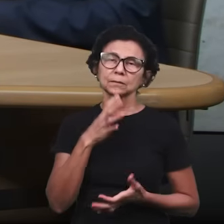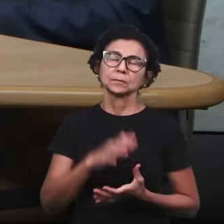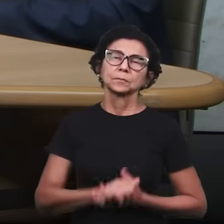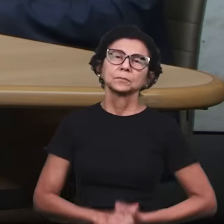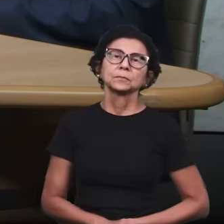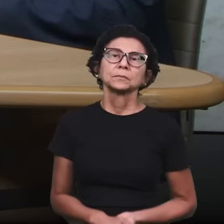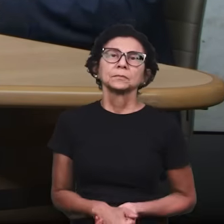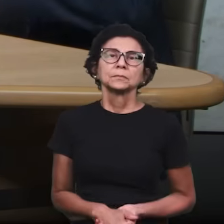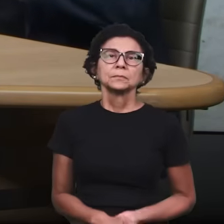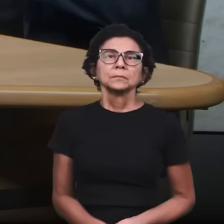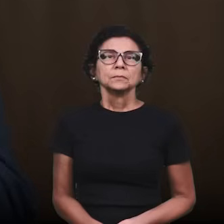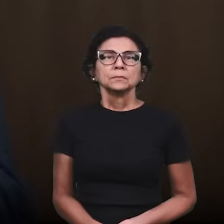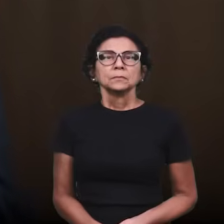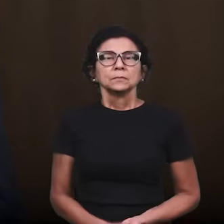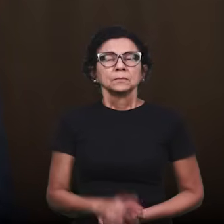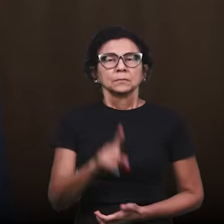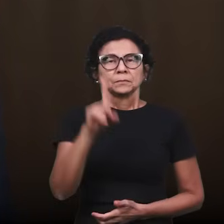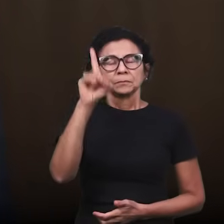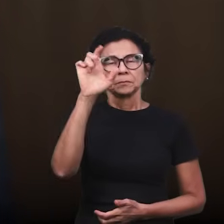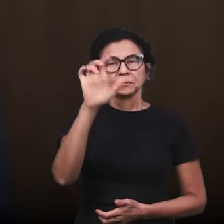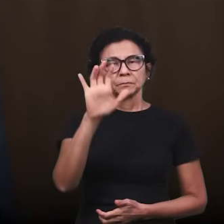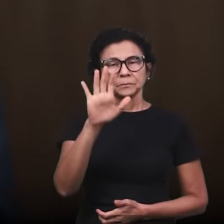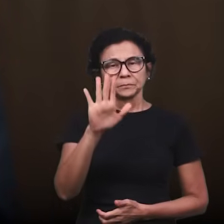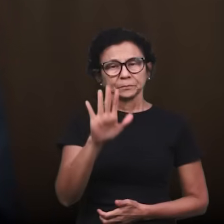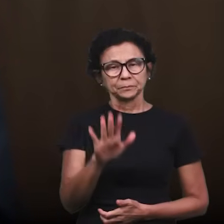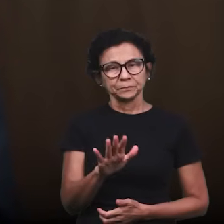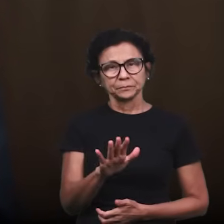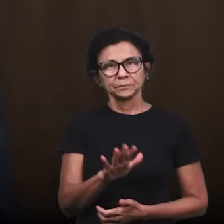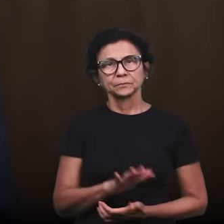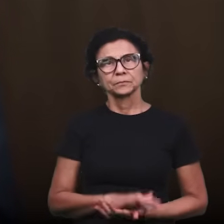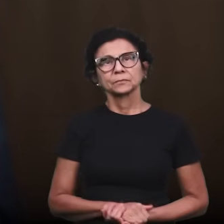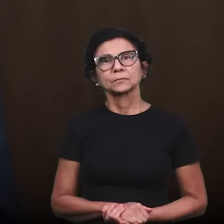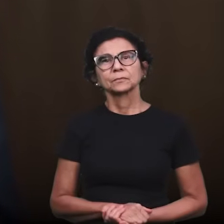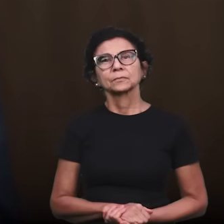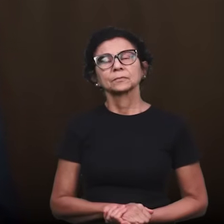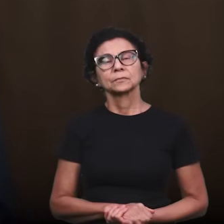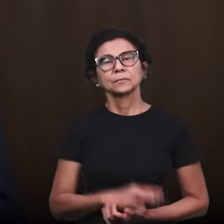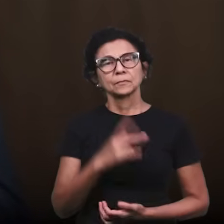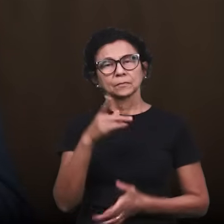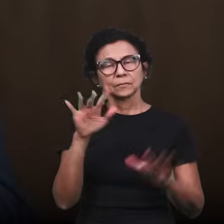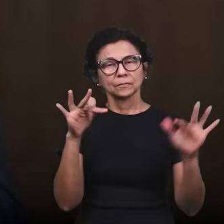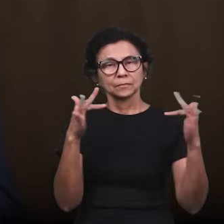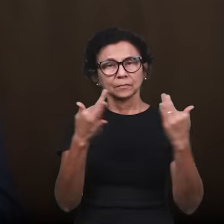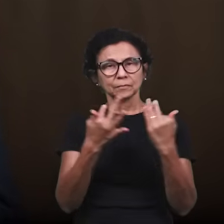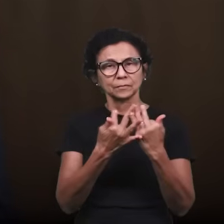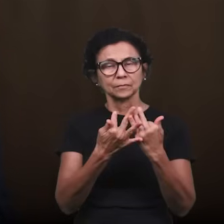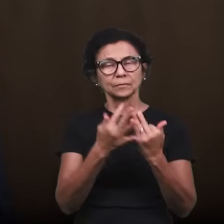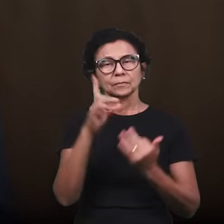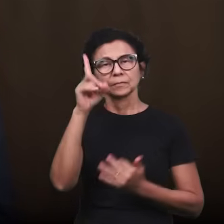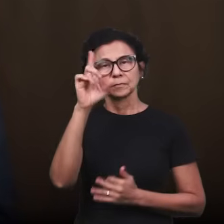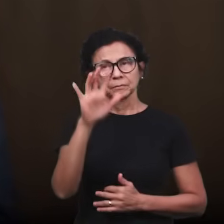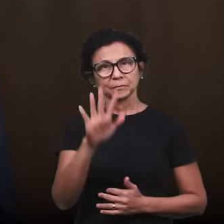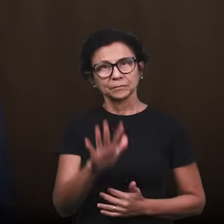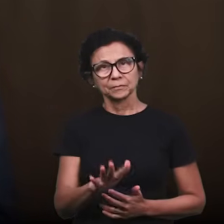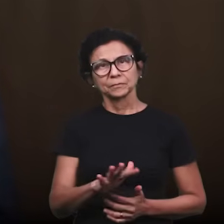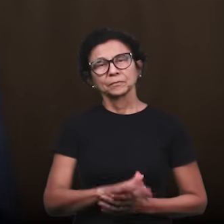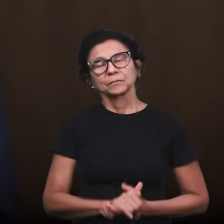Senhor Cristo. Senhor, perdão. Que Deus te abençoe. Que Deus abençoe a sua família.